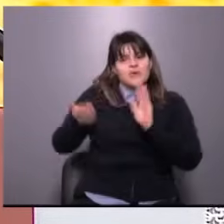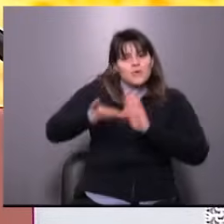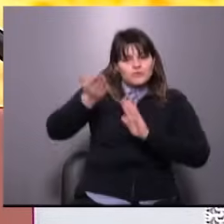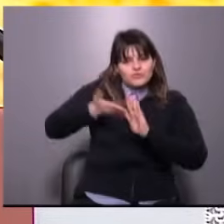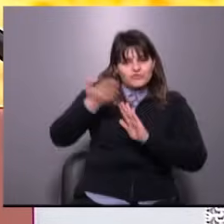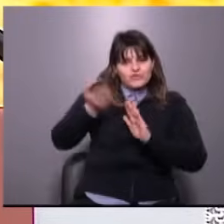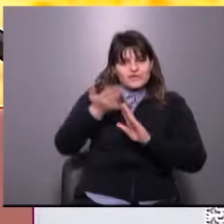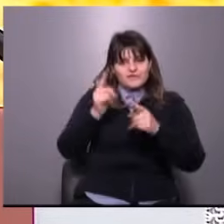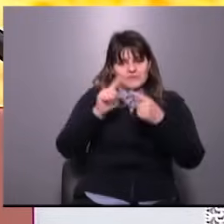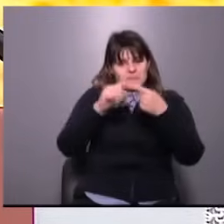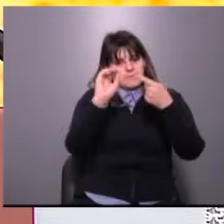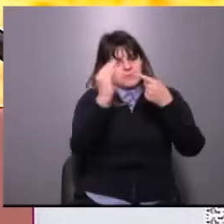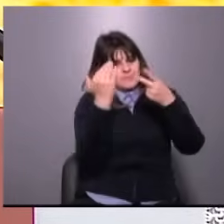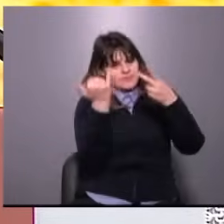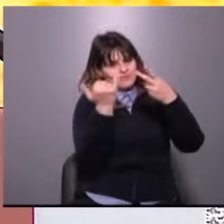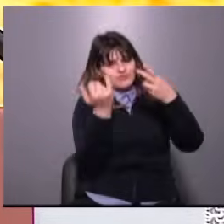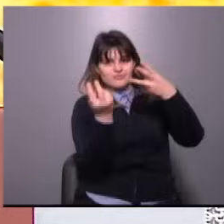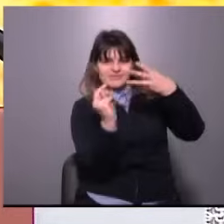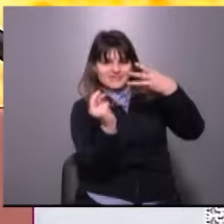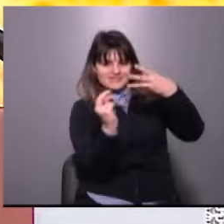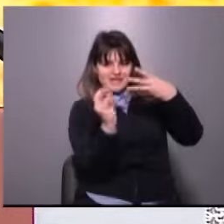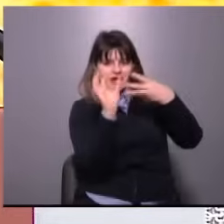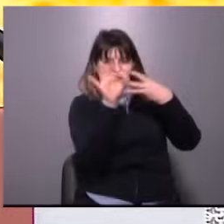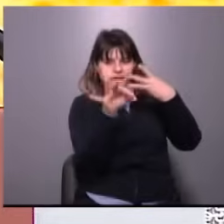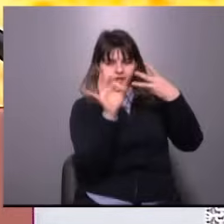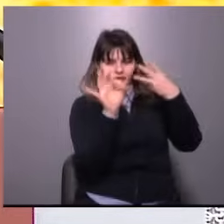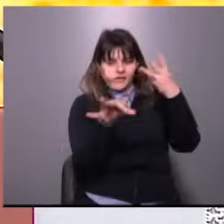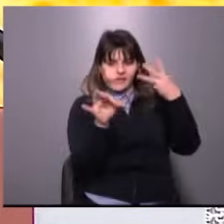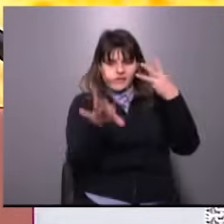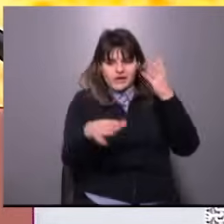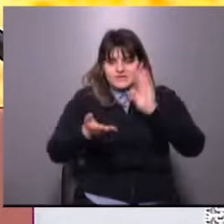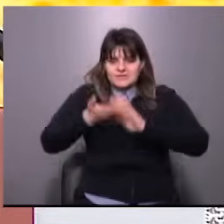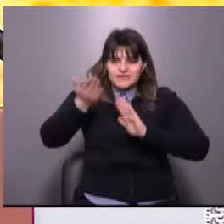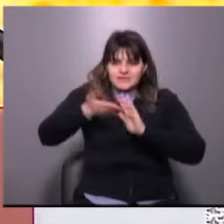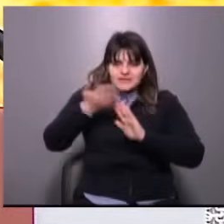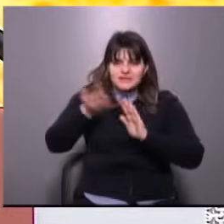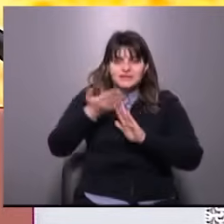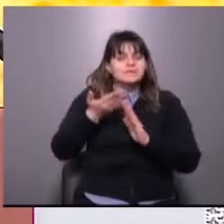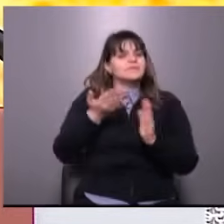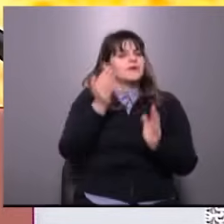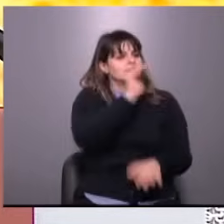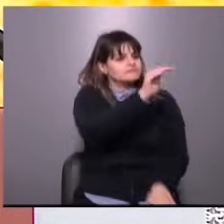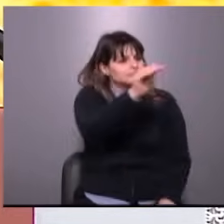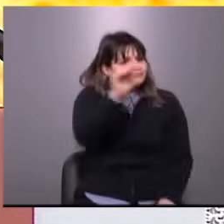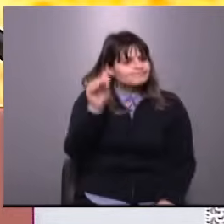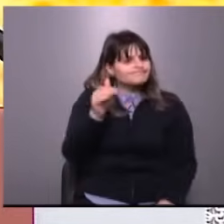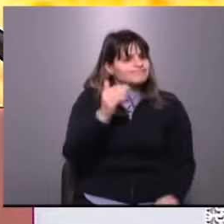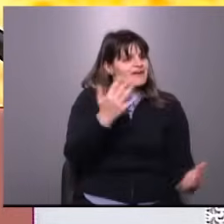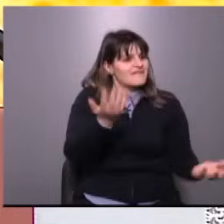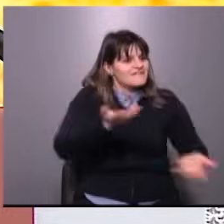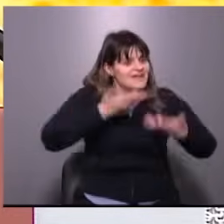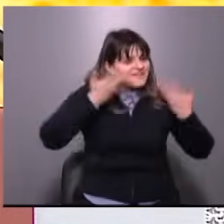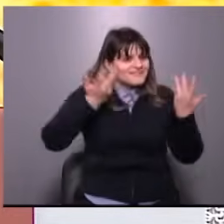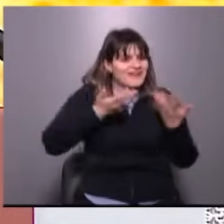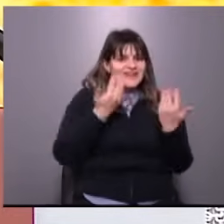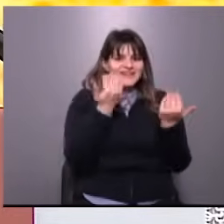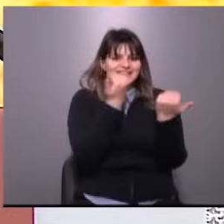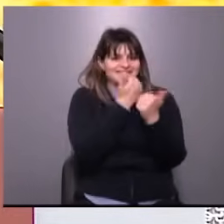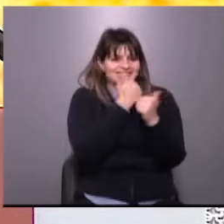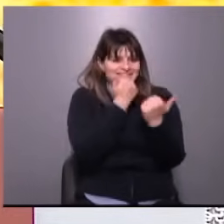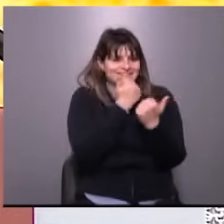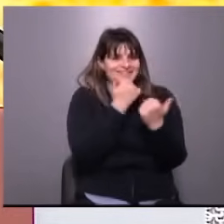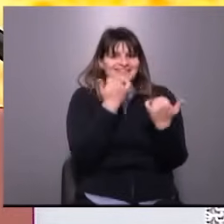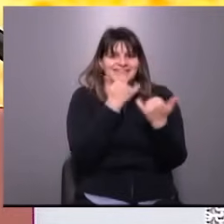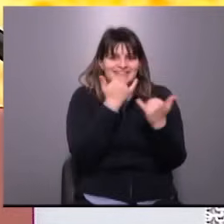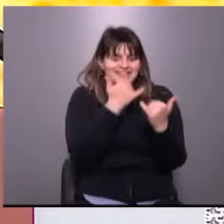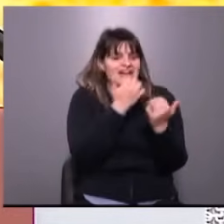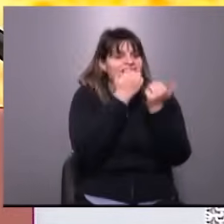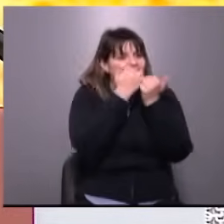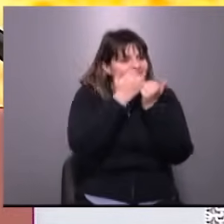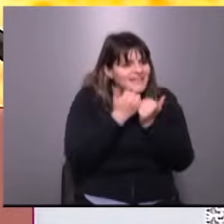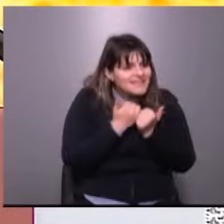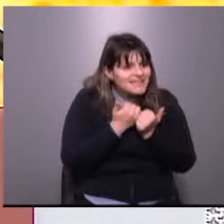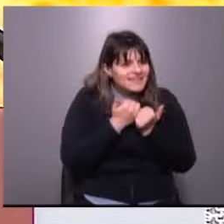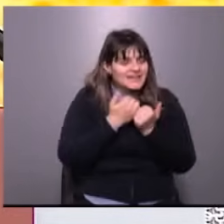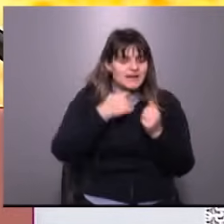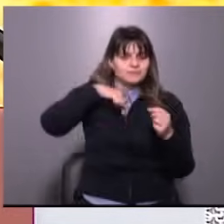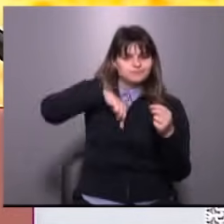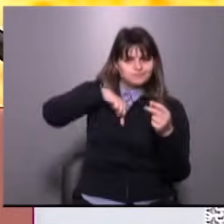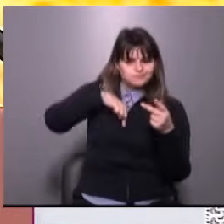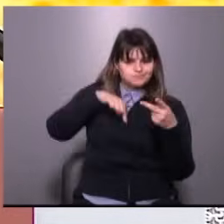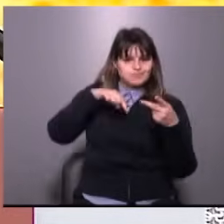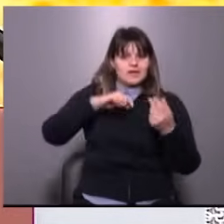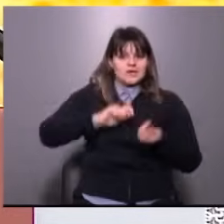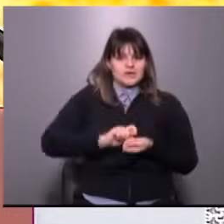Daí a urgência destes apelos. A urgência da exortação ao nosso testemunho de